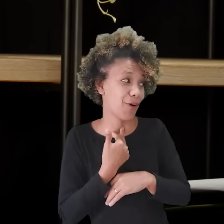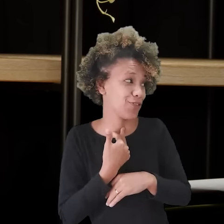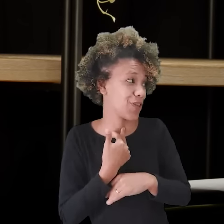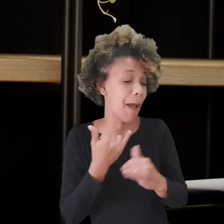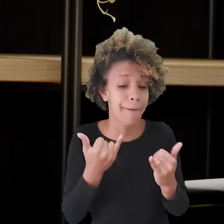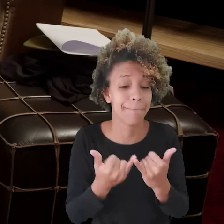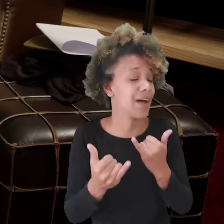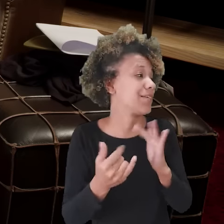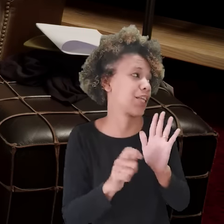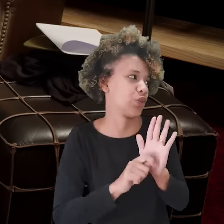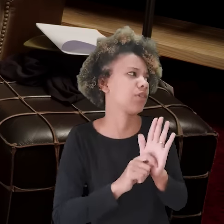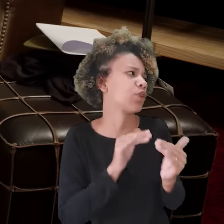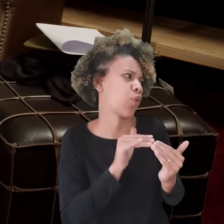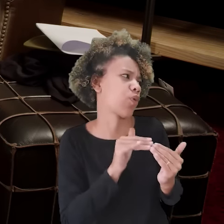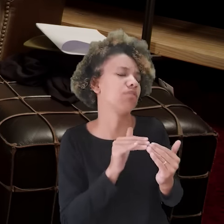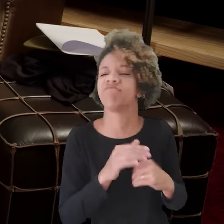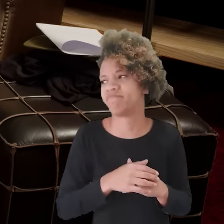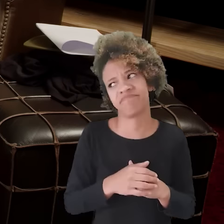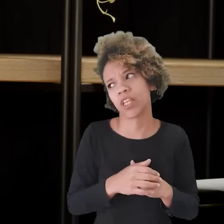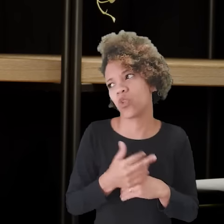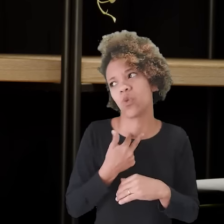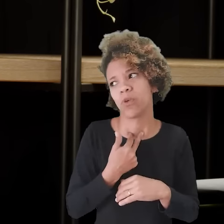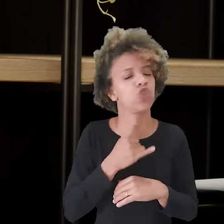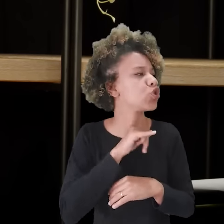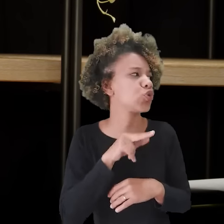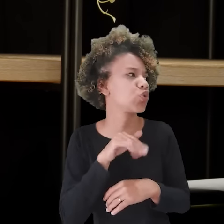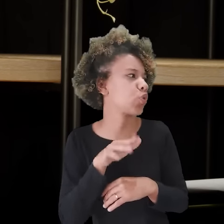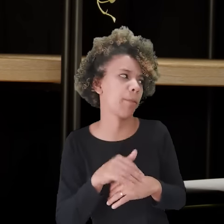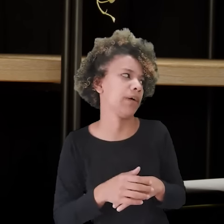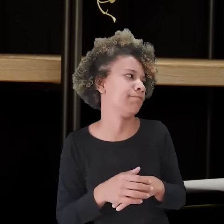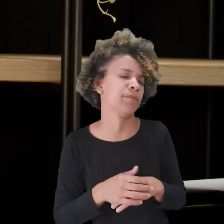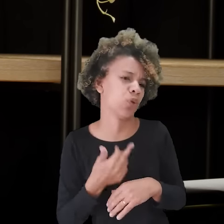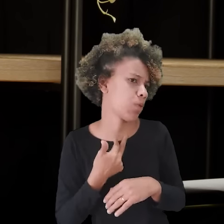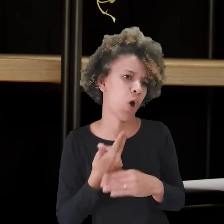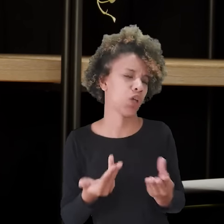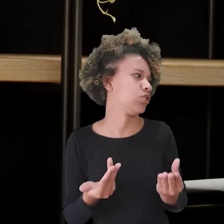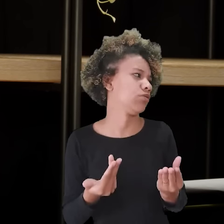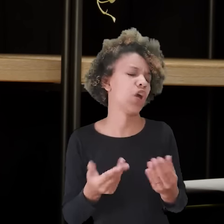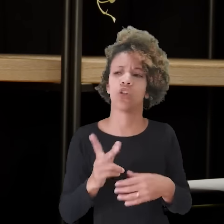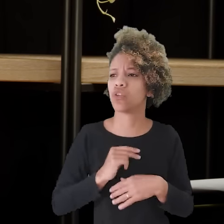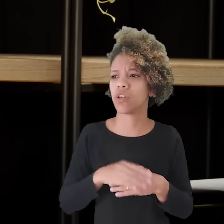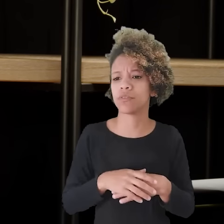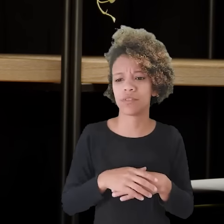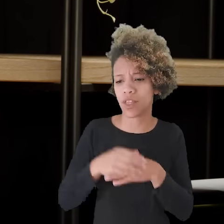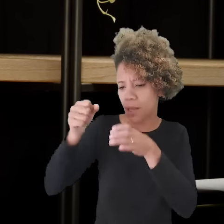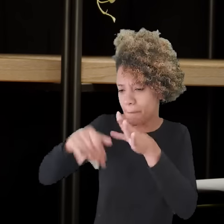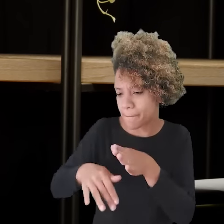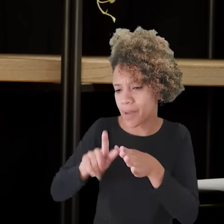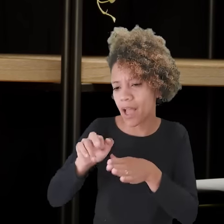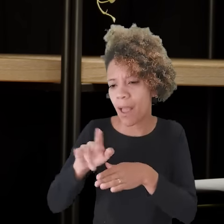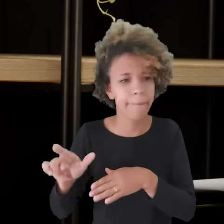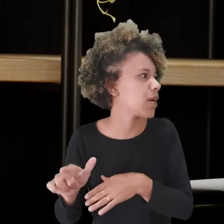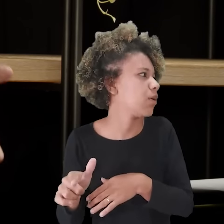ter aparência de drogas Você não concorda não tem pra quê não pode ser Jujuba Jujuba é um negócio que eu botei na lancheira